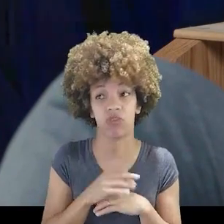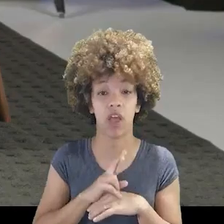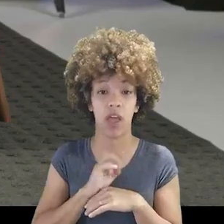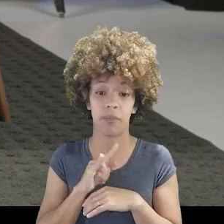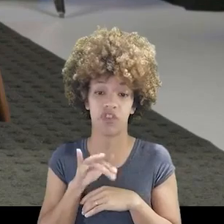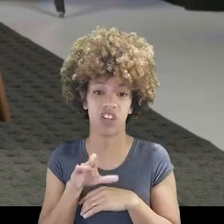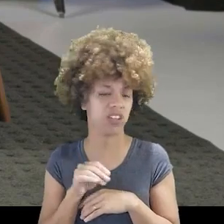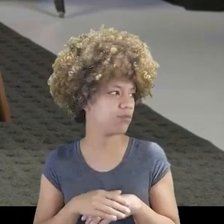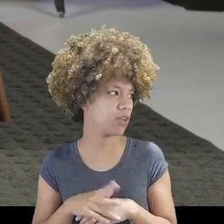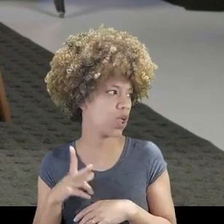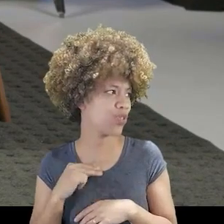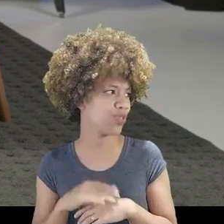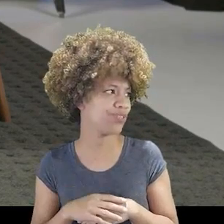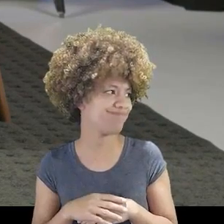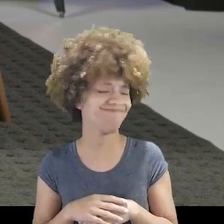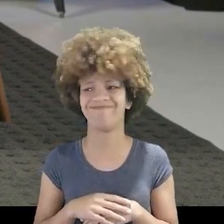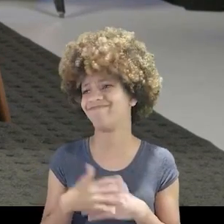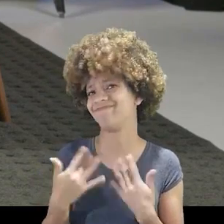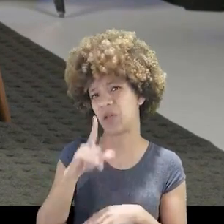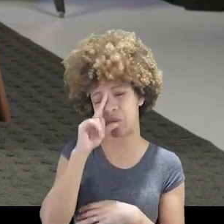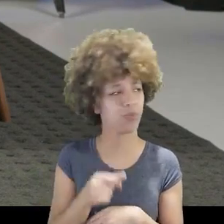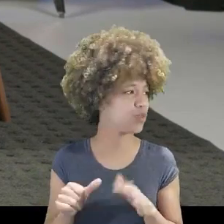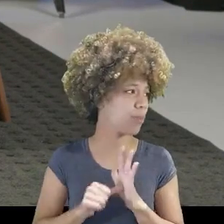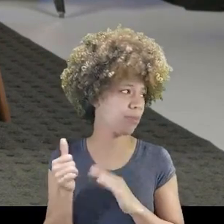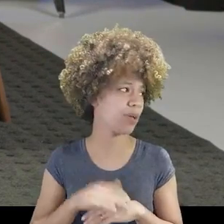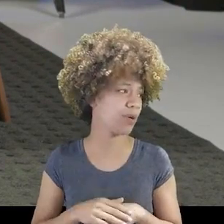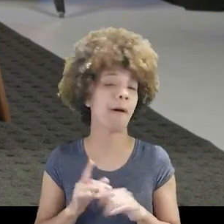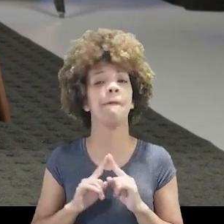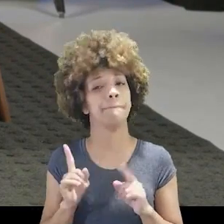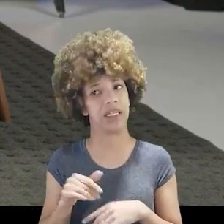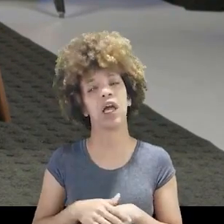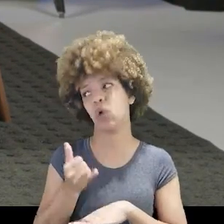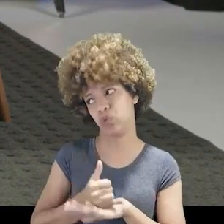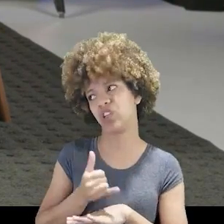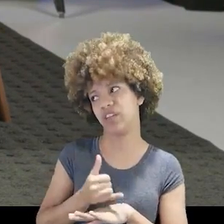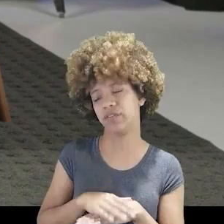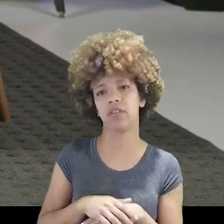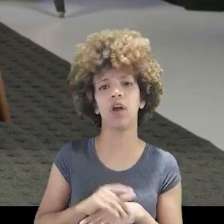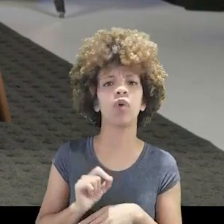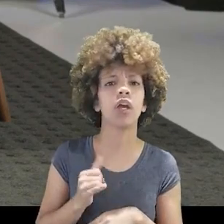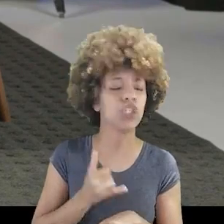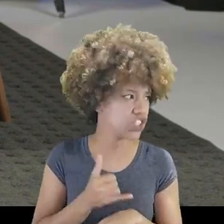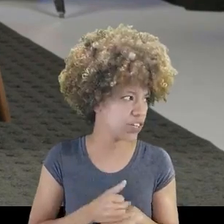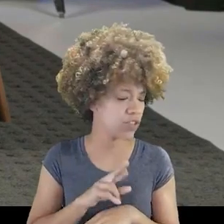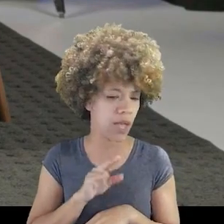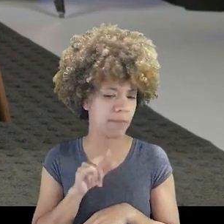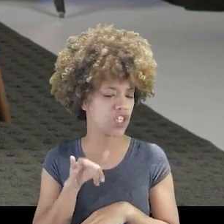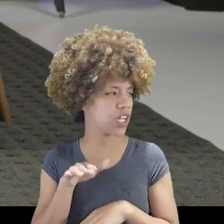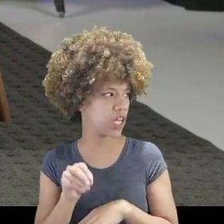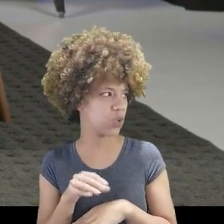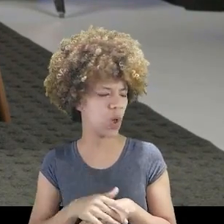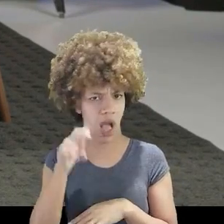reptiliano Esperidião Amin coitado o primeiro ela é o que ele é chefe dizer